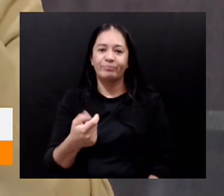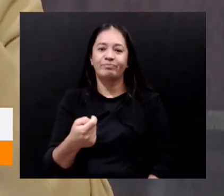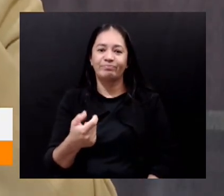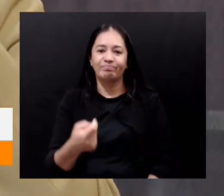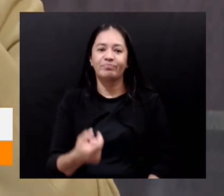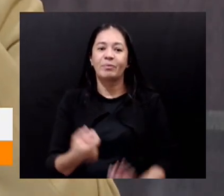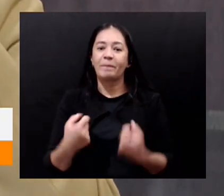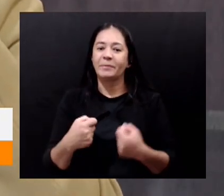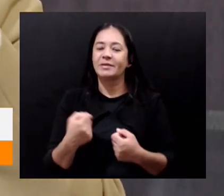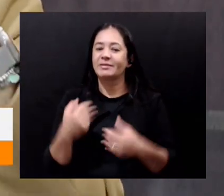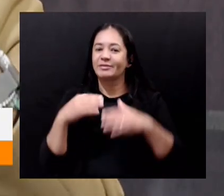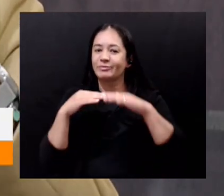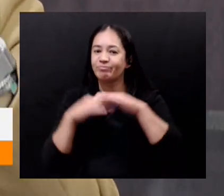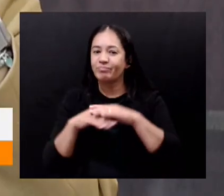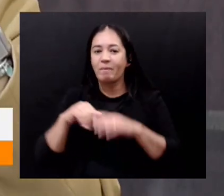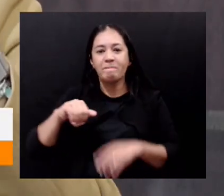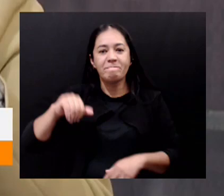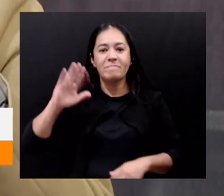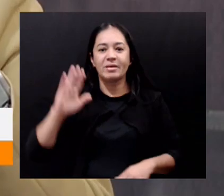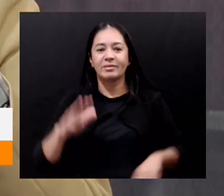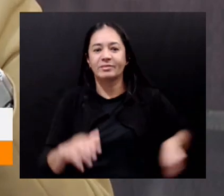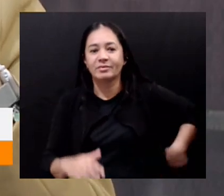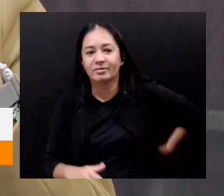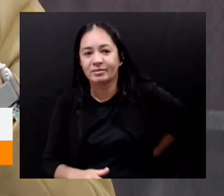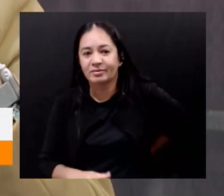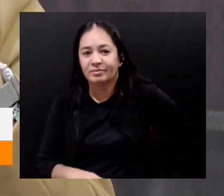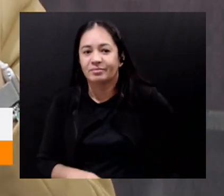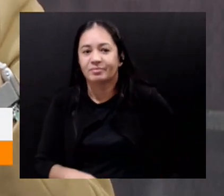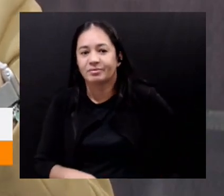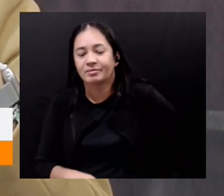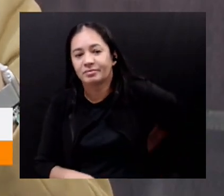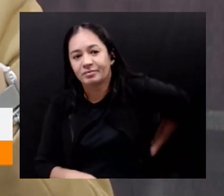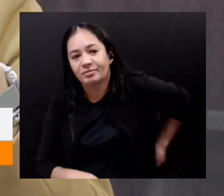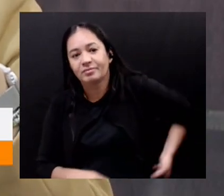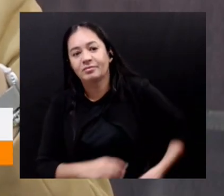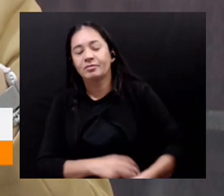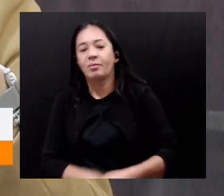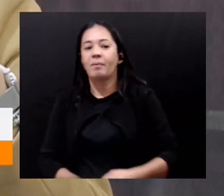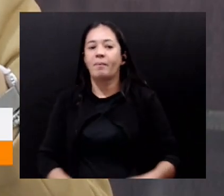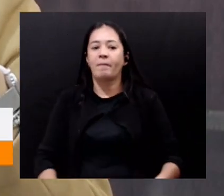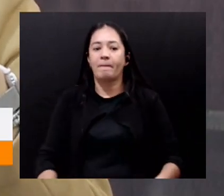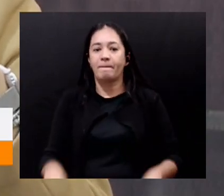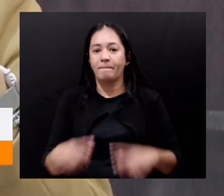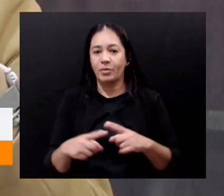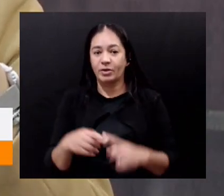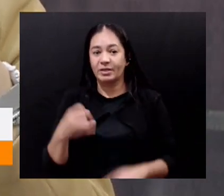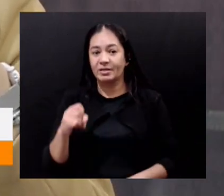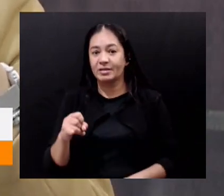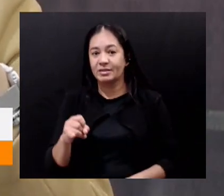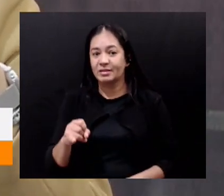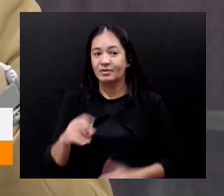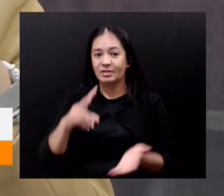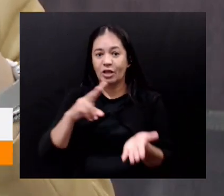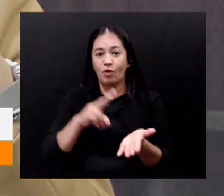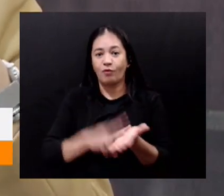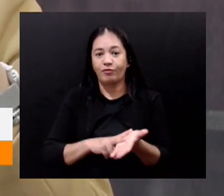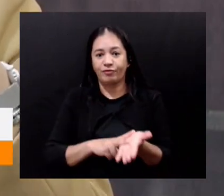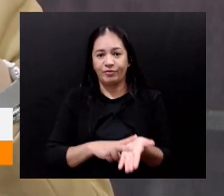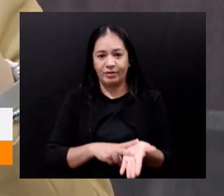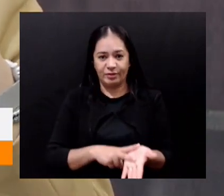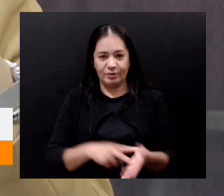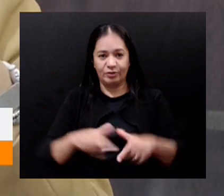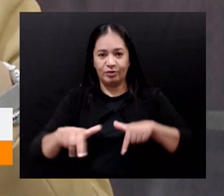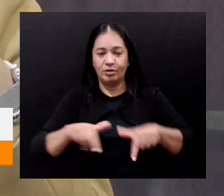quê? Uhum. A questão da legalização, se a pessoa sair daqui com um visto de trabalho, ok, sem